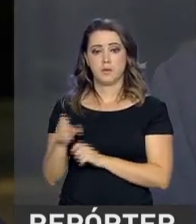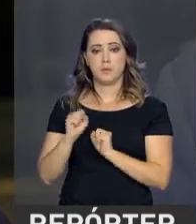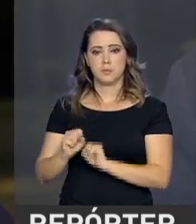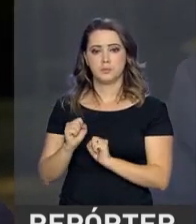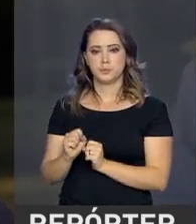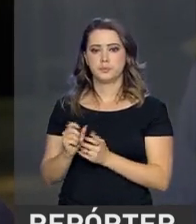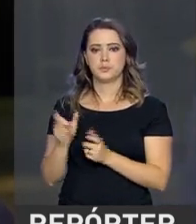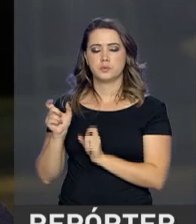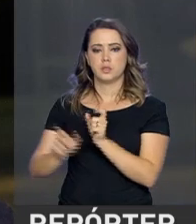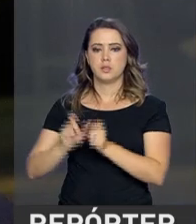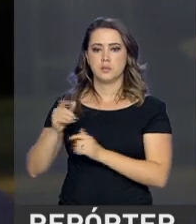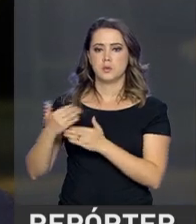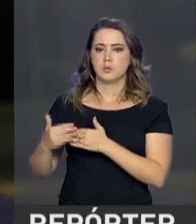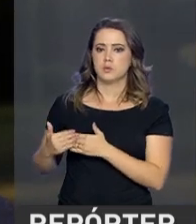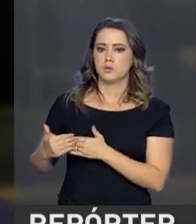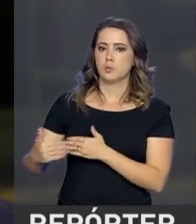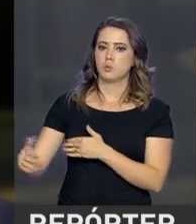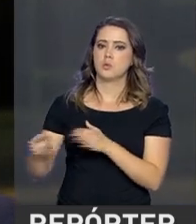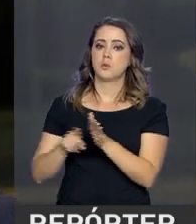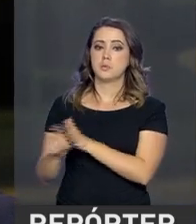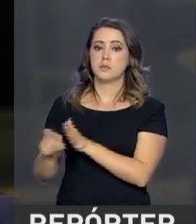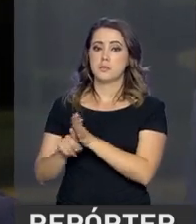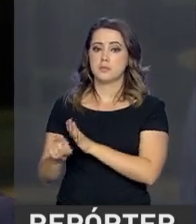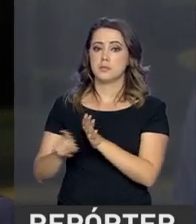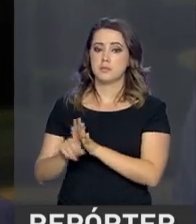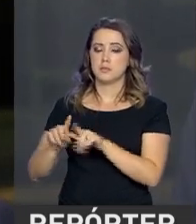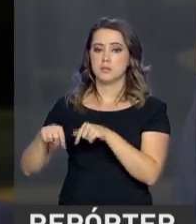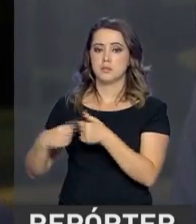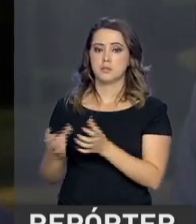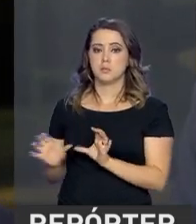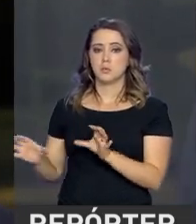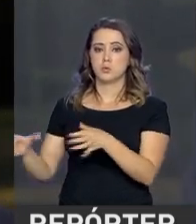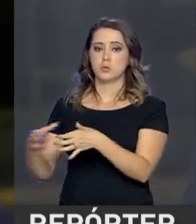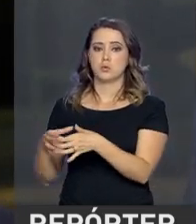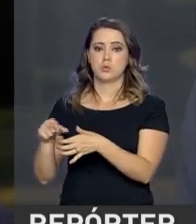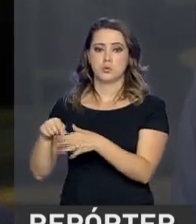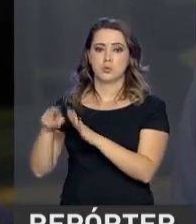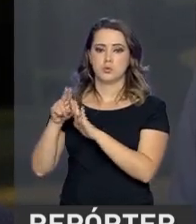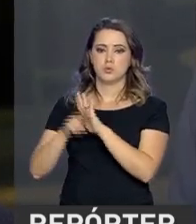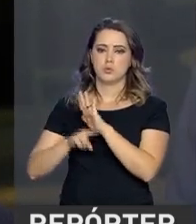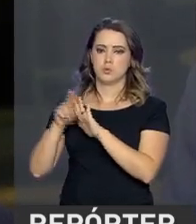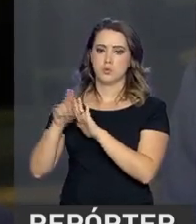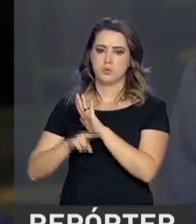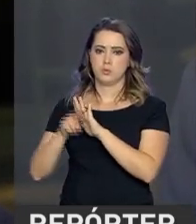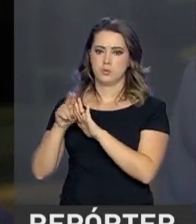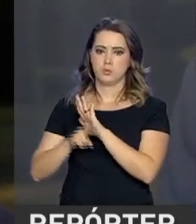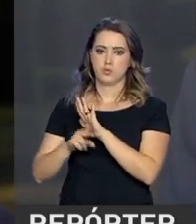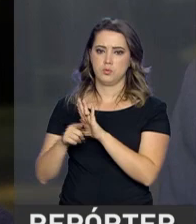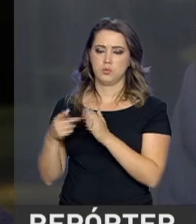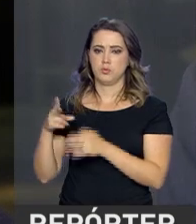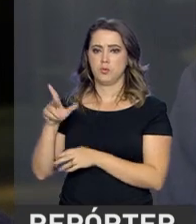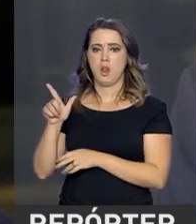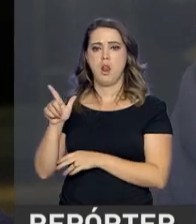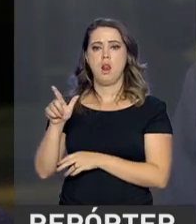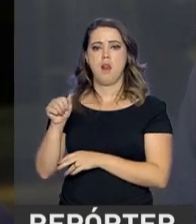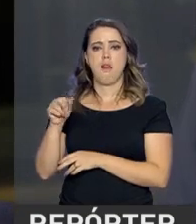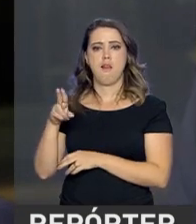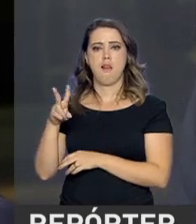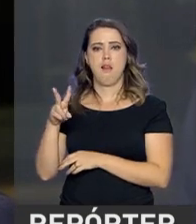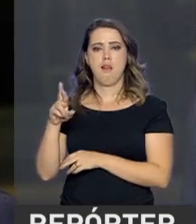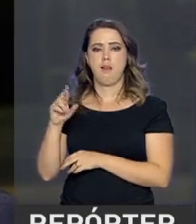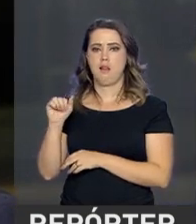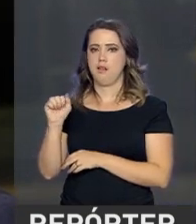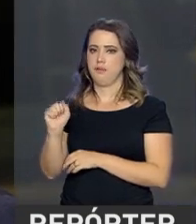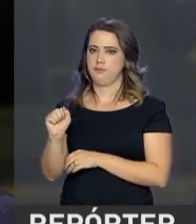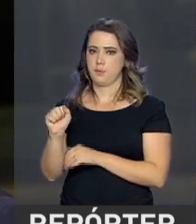possibilidade do morador da continuidade da pesquisa depois da entrega de outros normativos como o requerimento de lavra rendimento de pesquisa